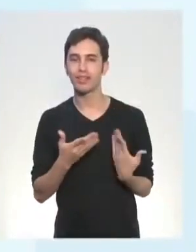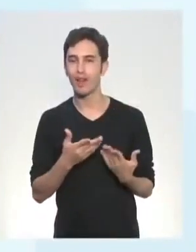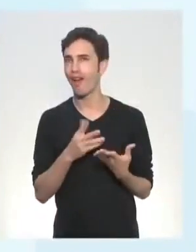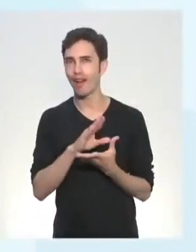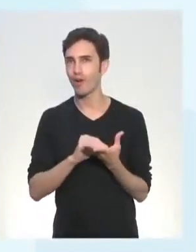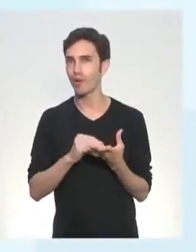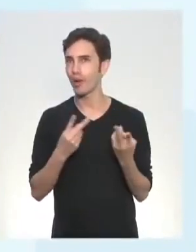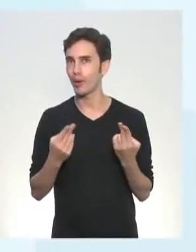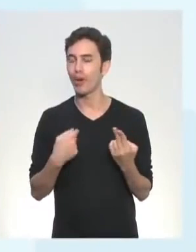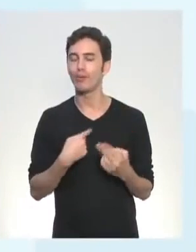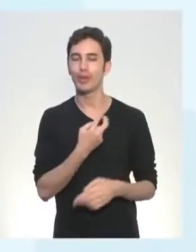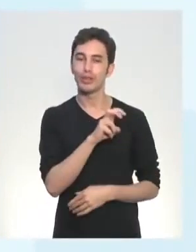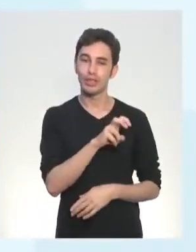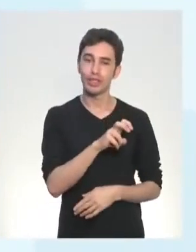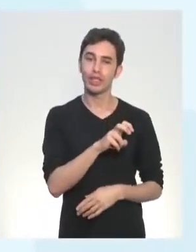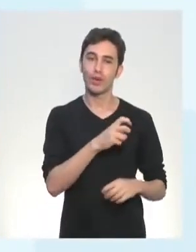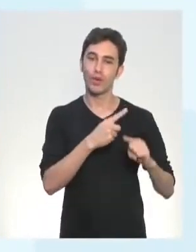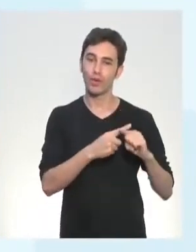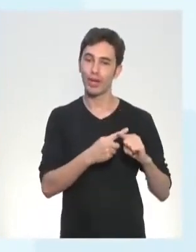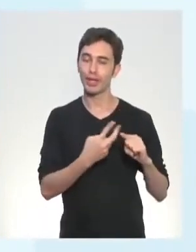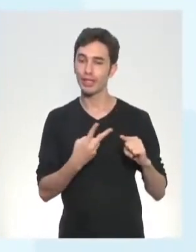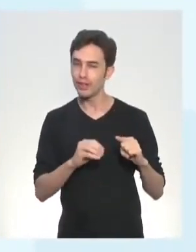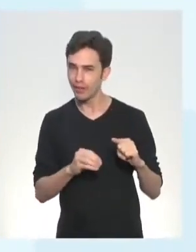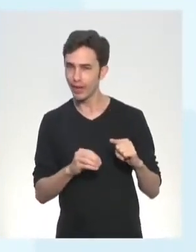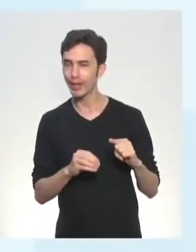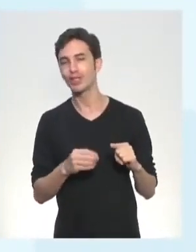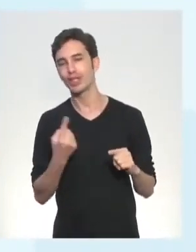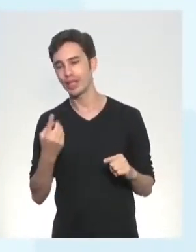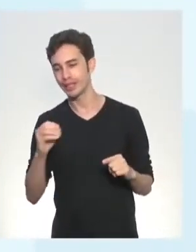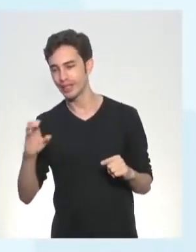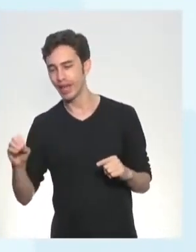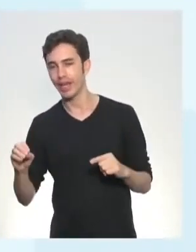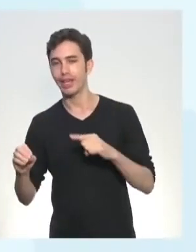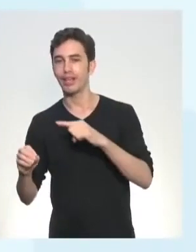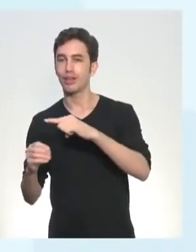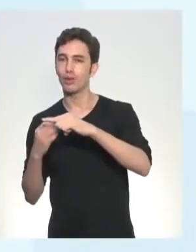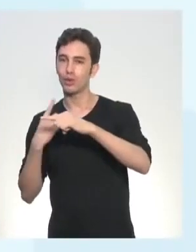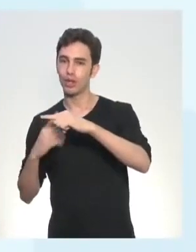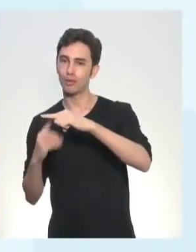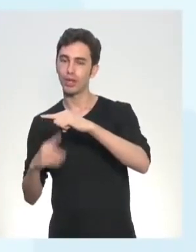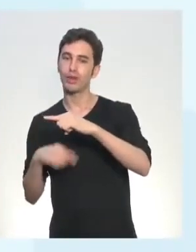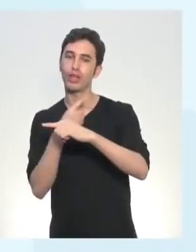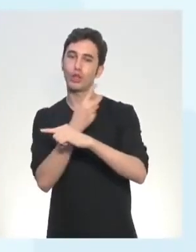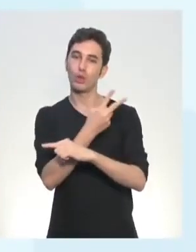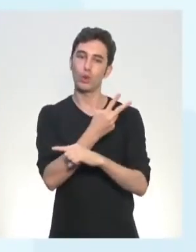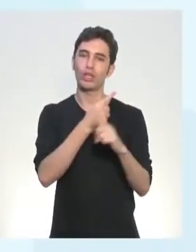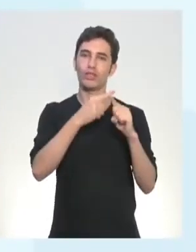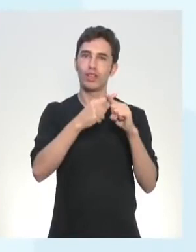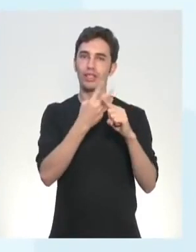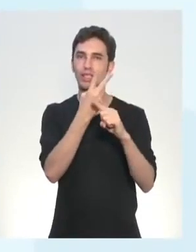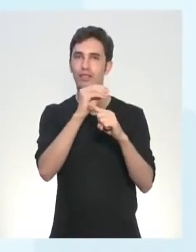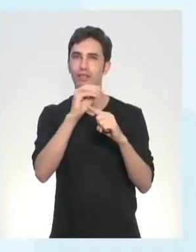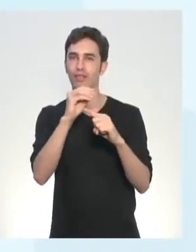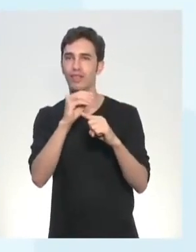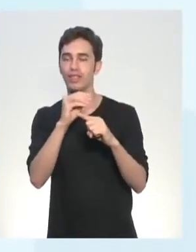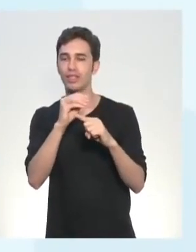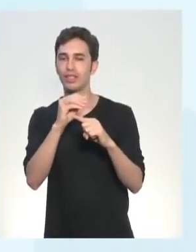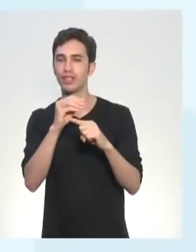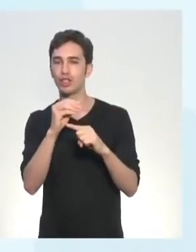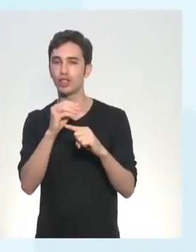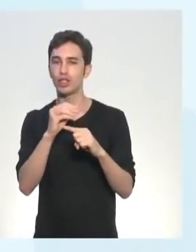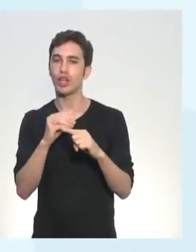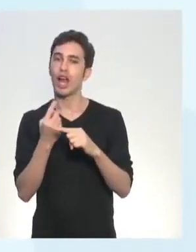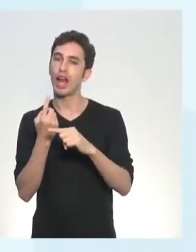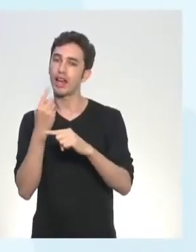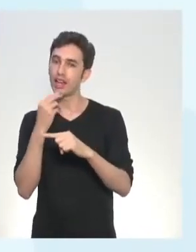né? 5 vezes 20. Então, em cima, 2 vezes 20. E quanto é 2 vezes 20? 2 vezes 2, 4, com 0 do